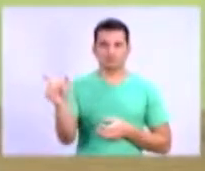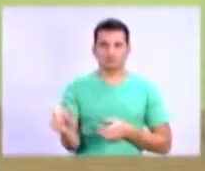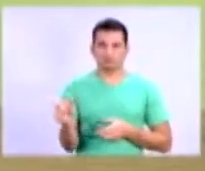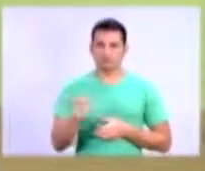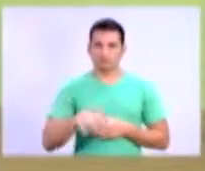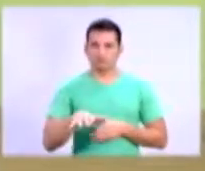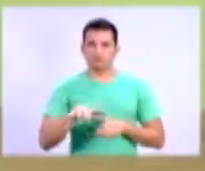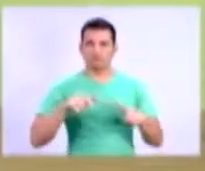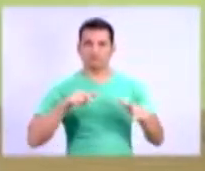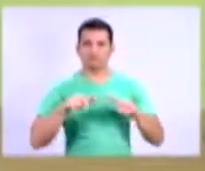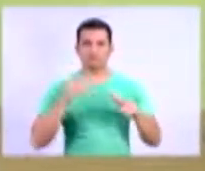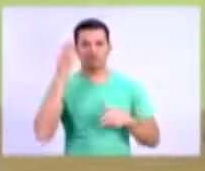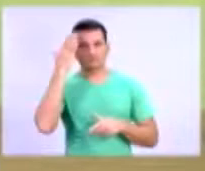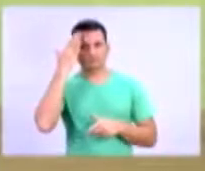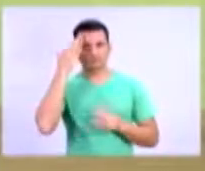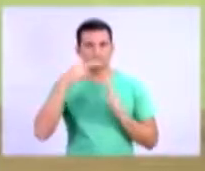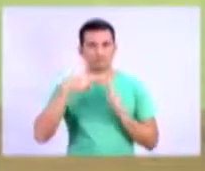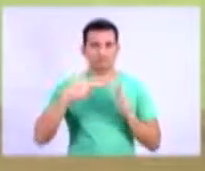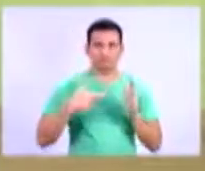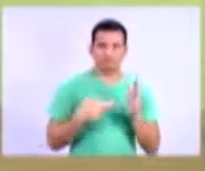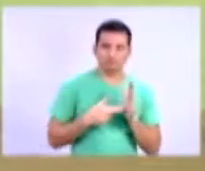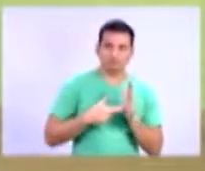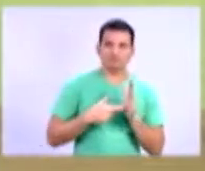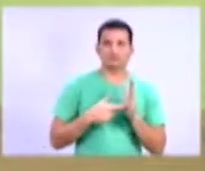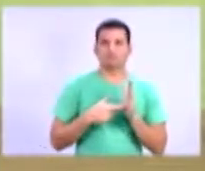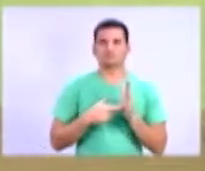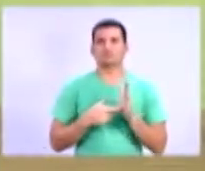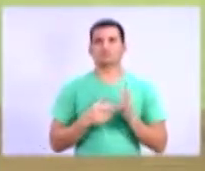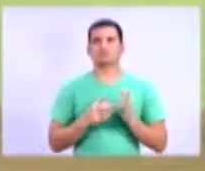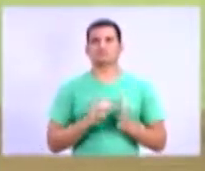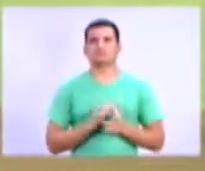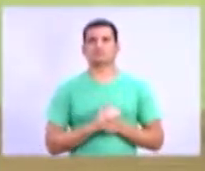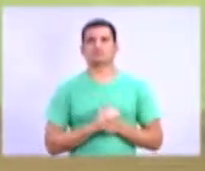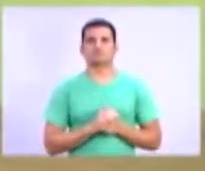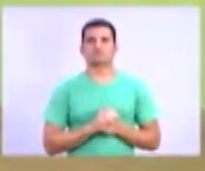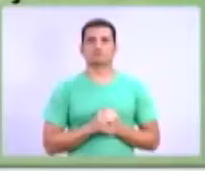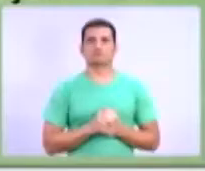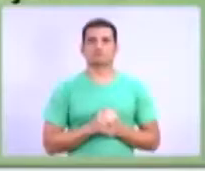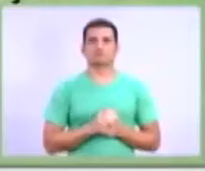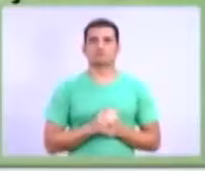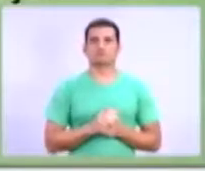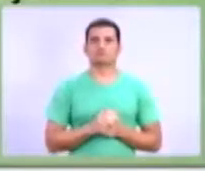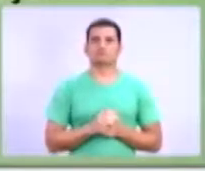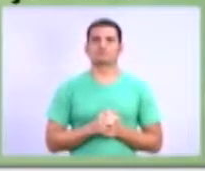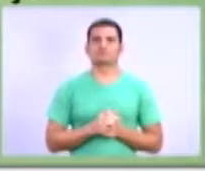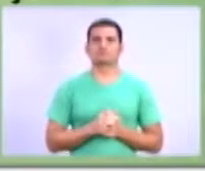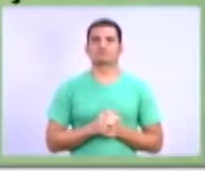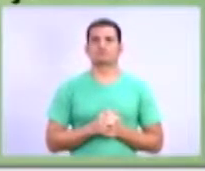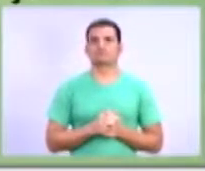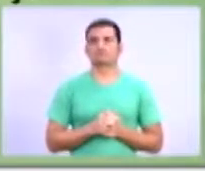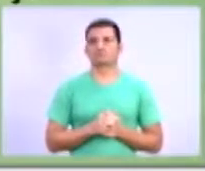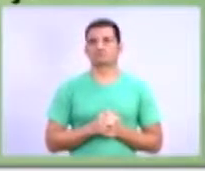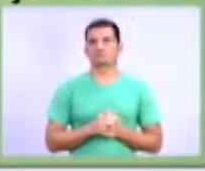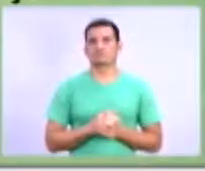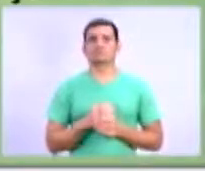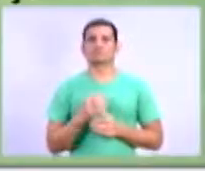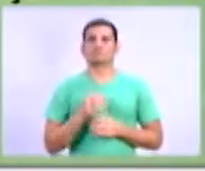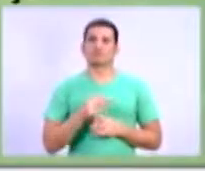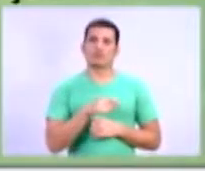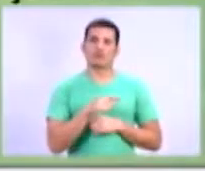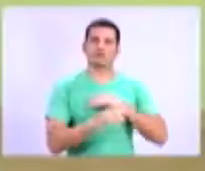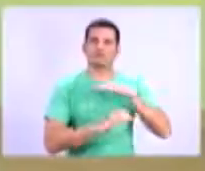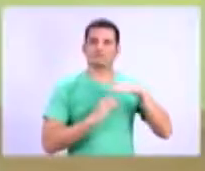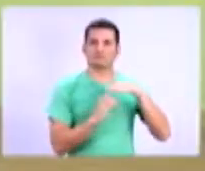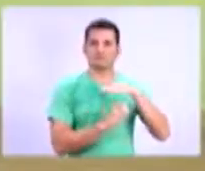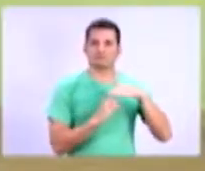sabendo das doutrinas e regras estabelecidas para o funcionamento da coisa, o funcionamento desta empresa?